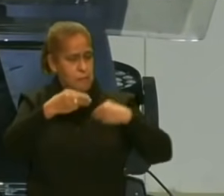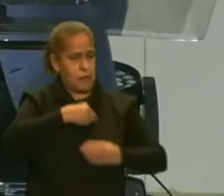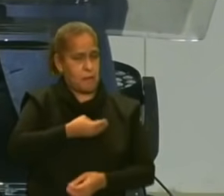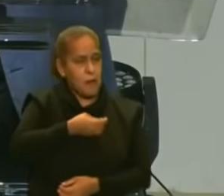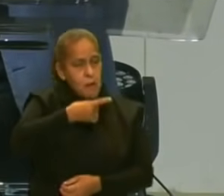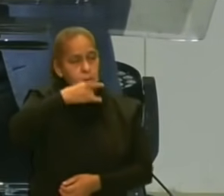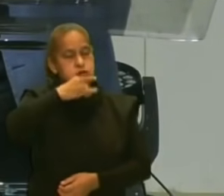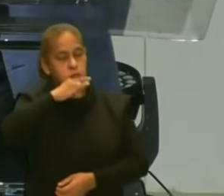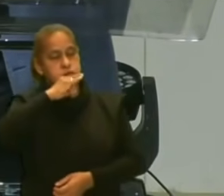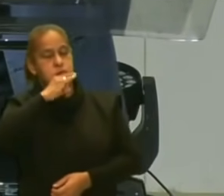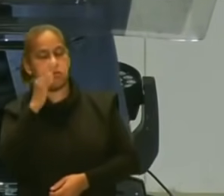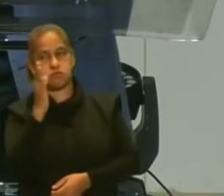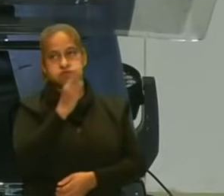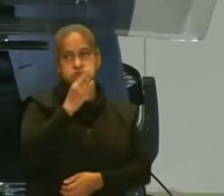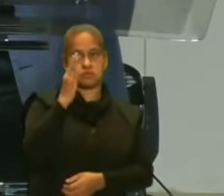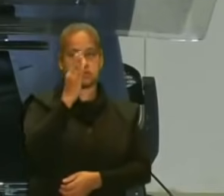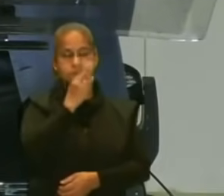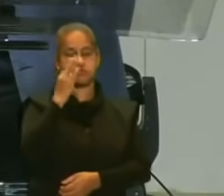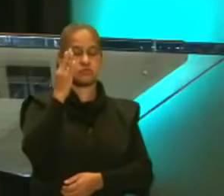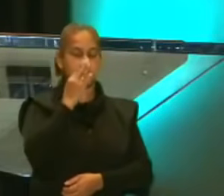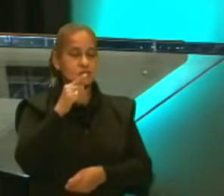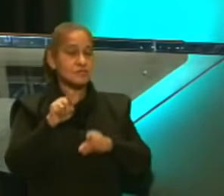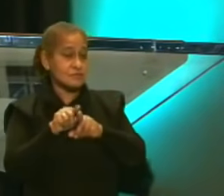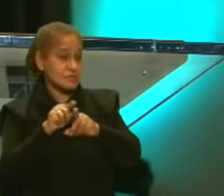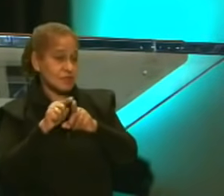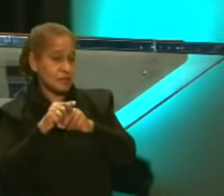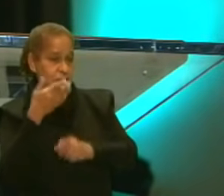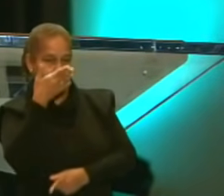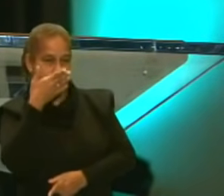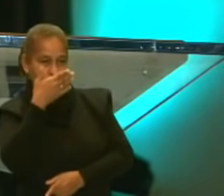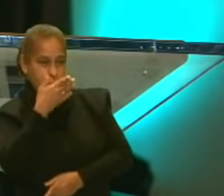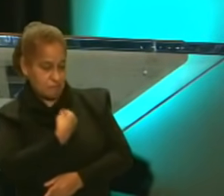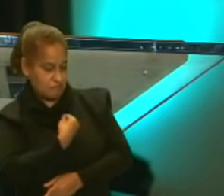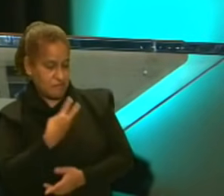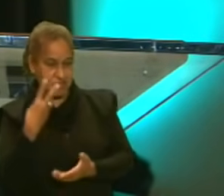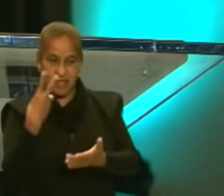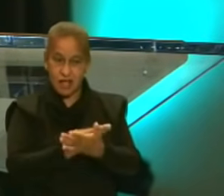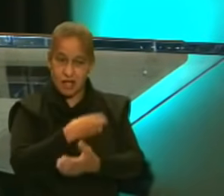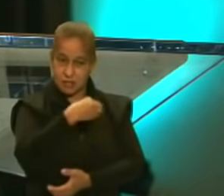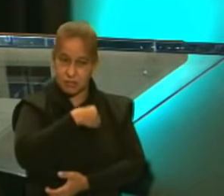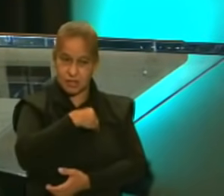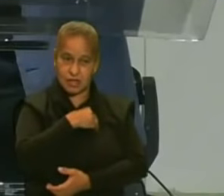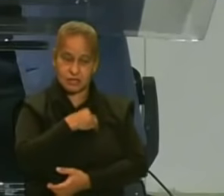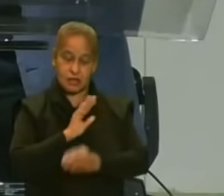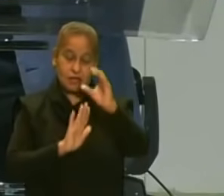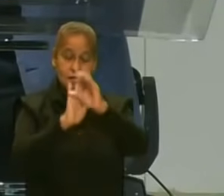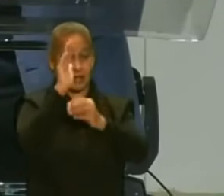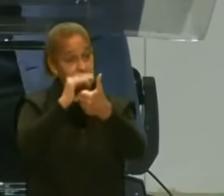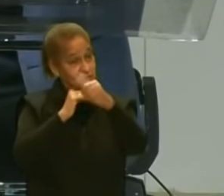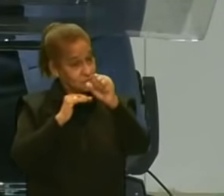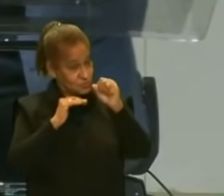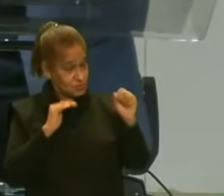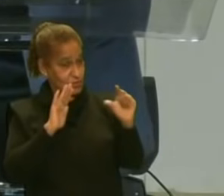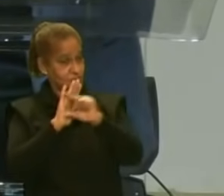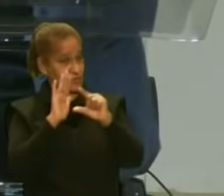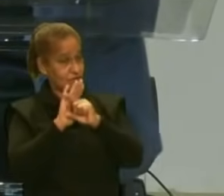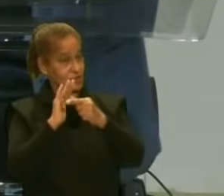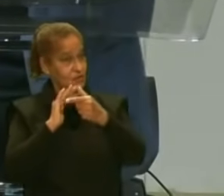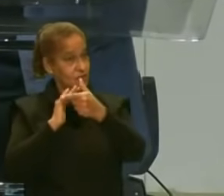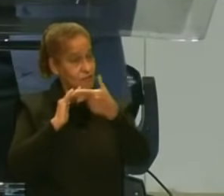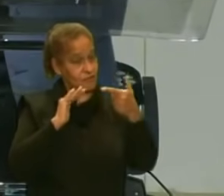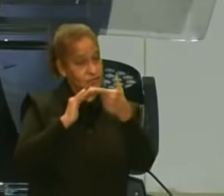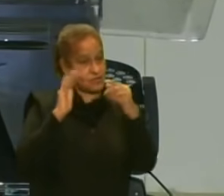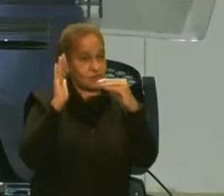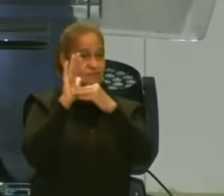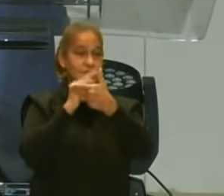embriagaram com o vinho da sua prostituição. E aí no capítulo 18, 22 a 24, diz assim: